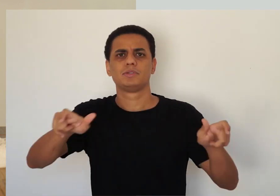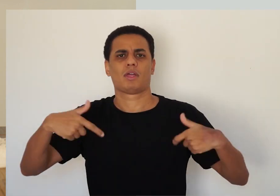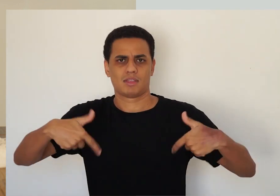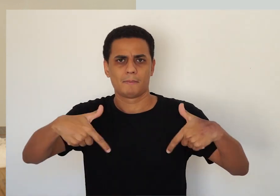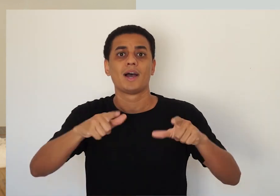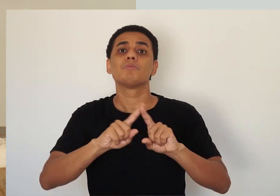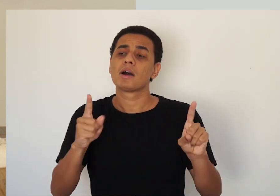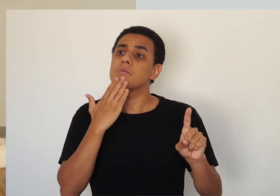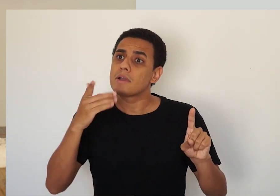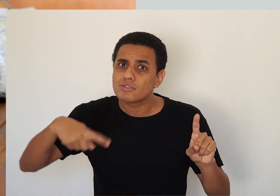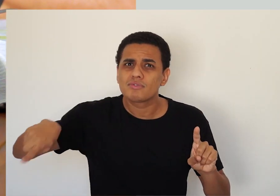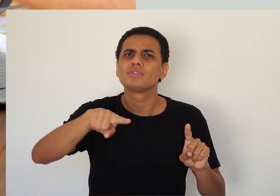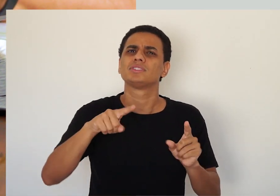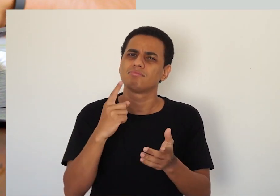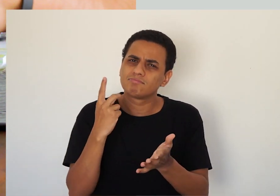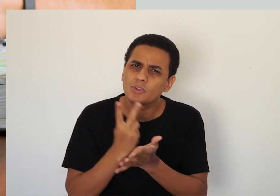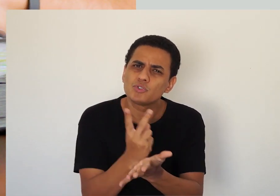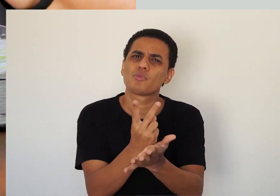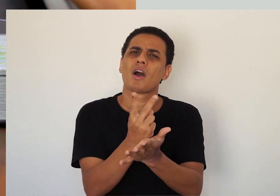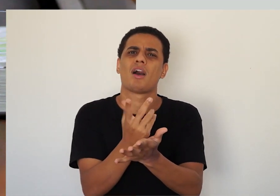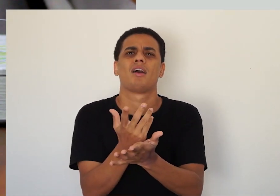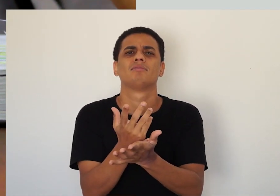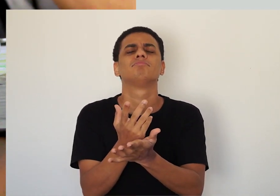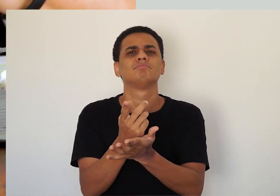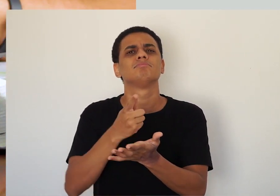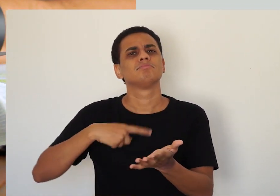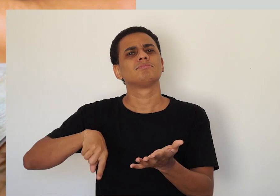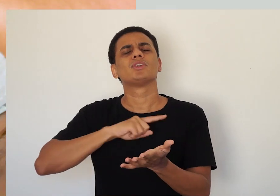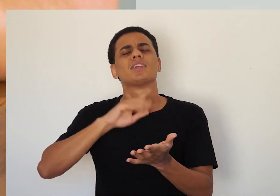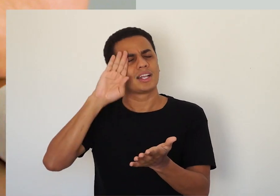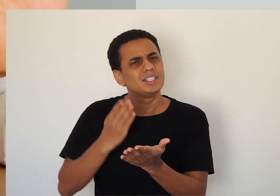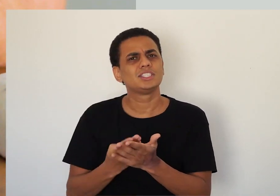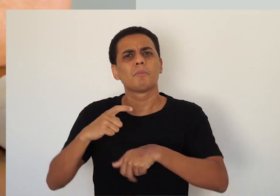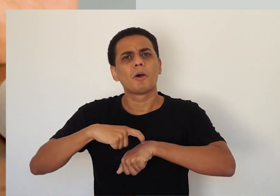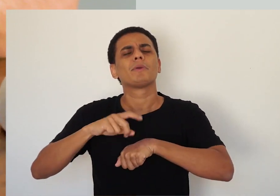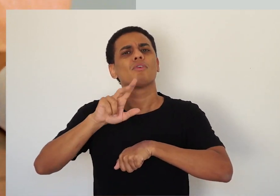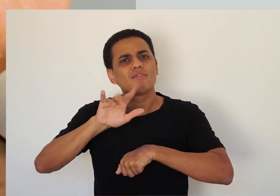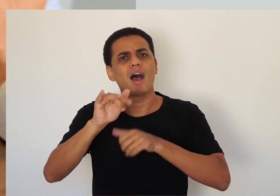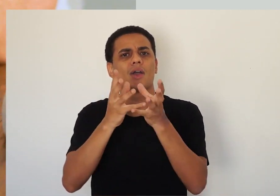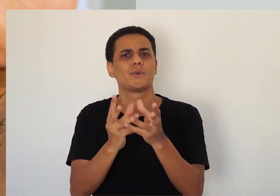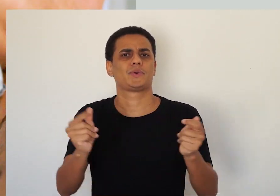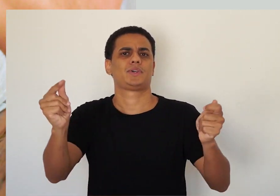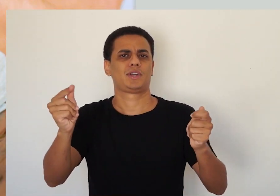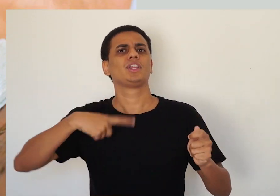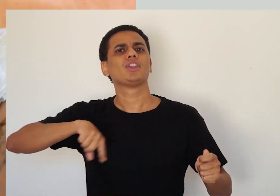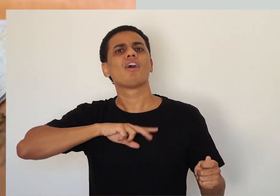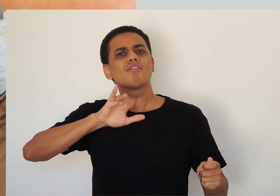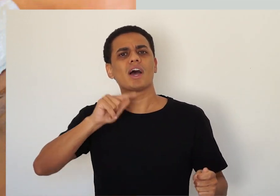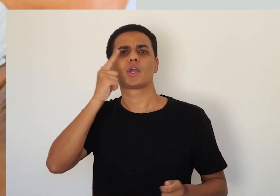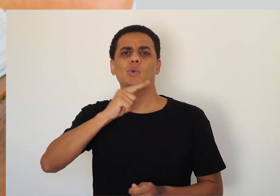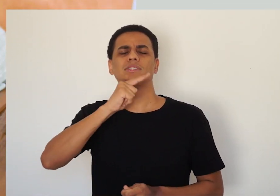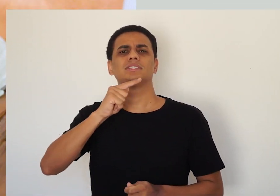mas eu quero dizer para você também perseverar, crer que vai passar, todo esse momento vai passar. E nós terminaremos